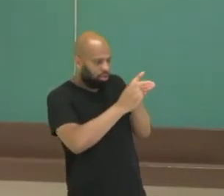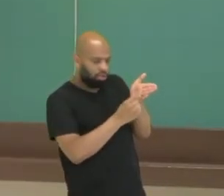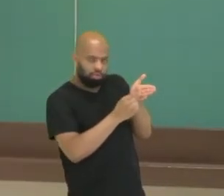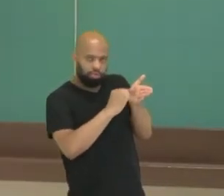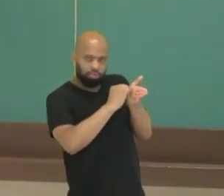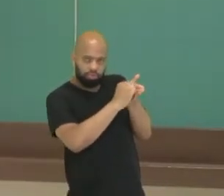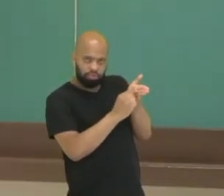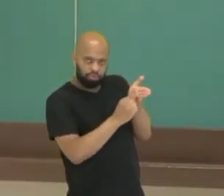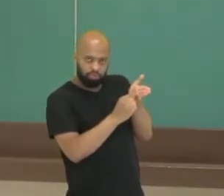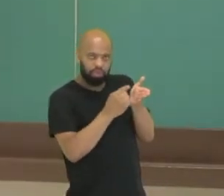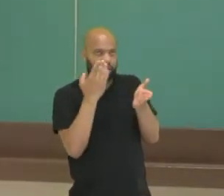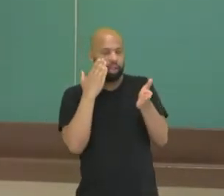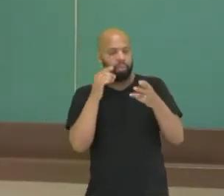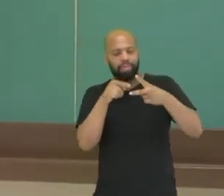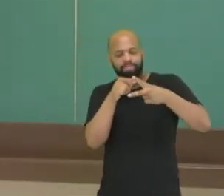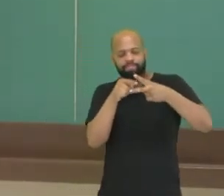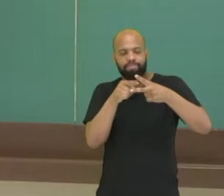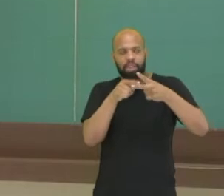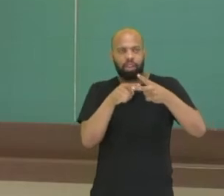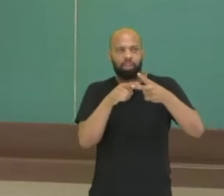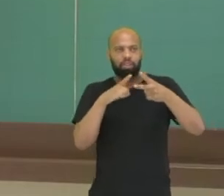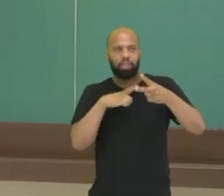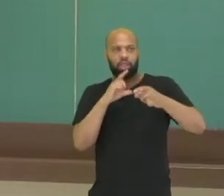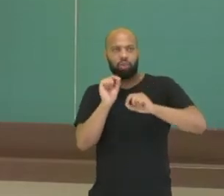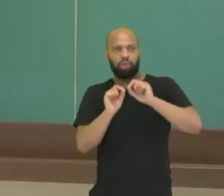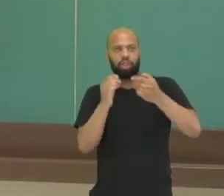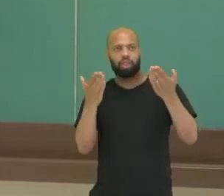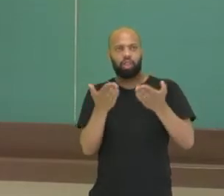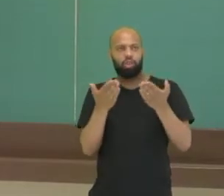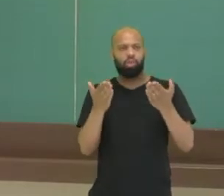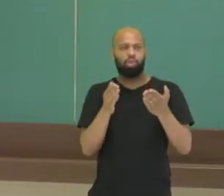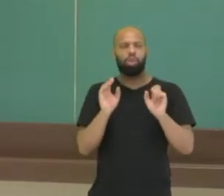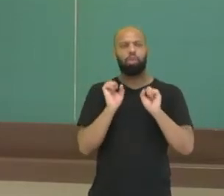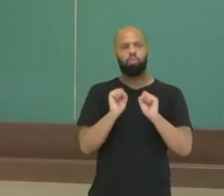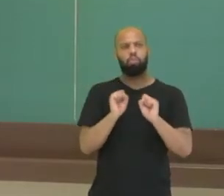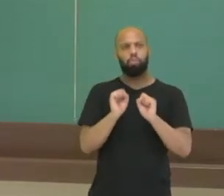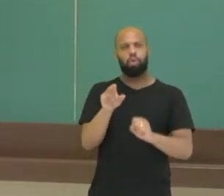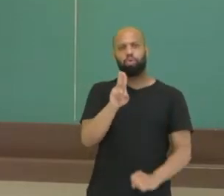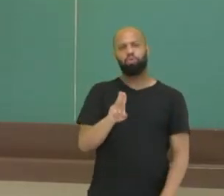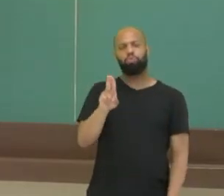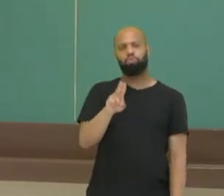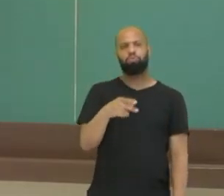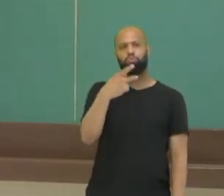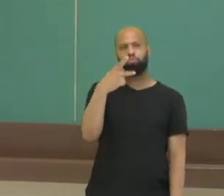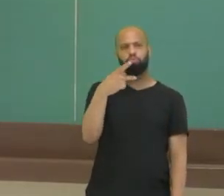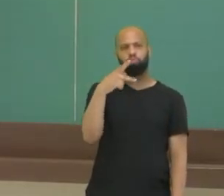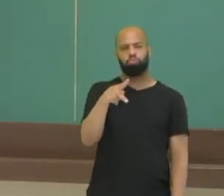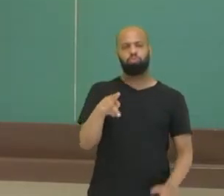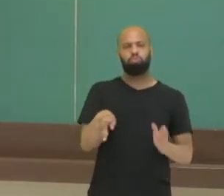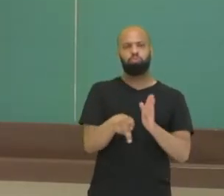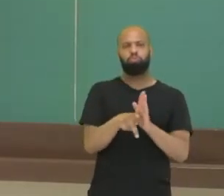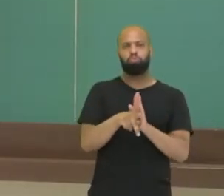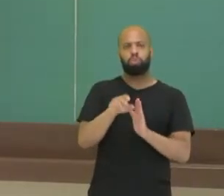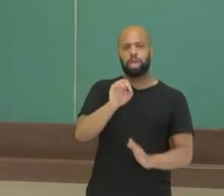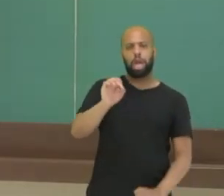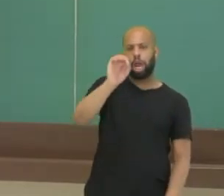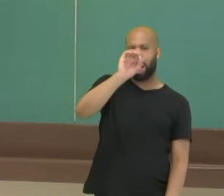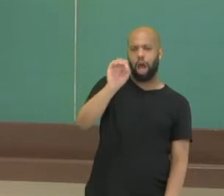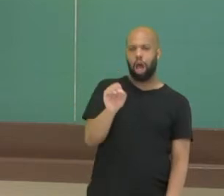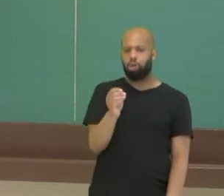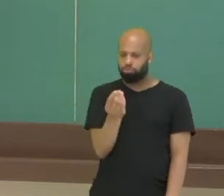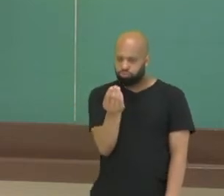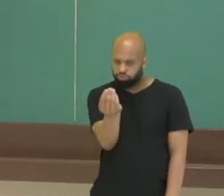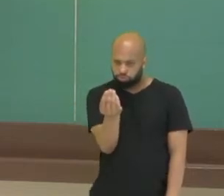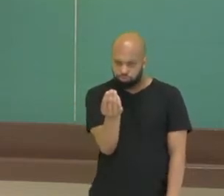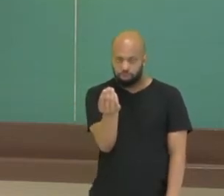tá? Então, chega perto da tela aí, ou da tela do aparelho onde você está acompanhando